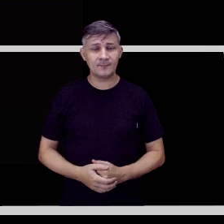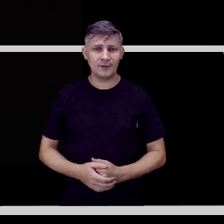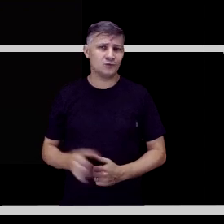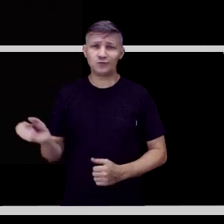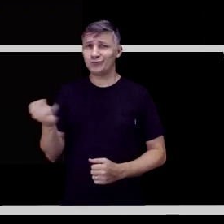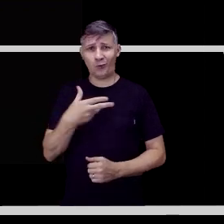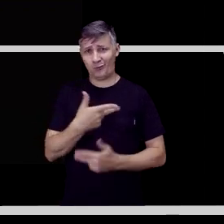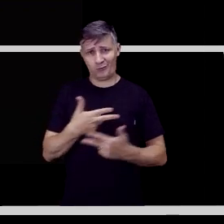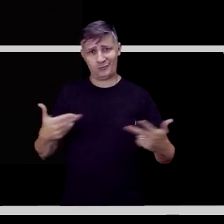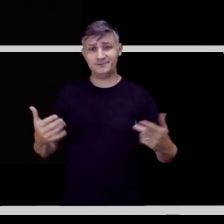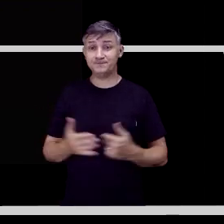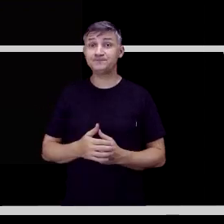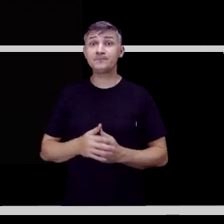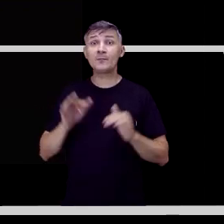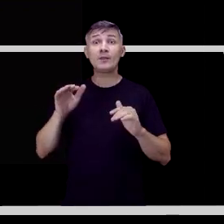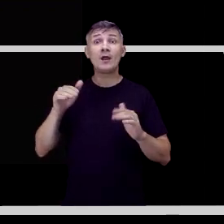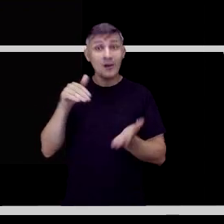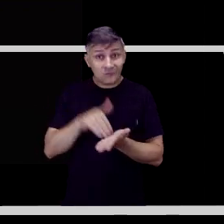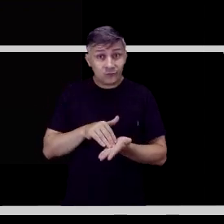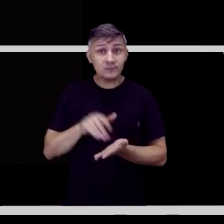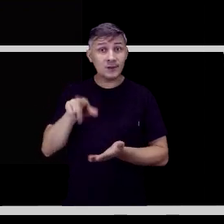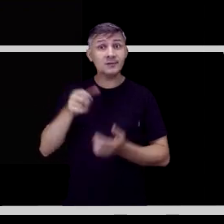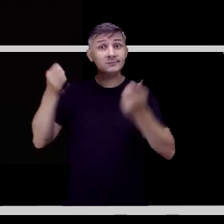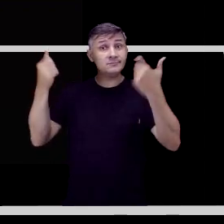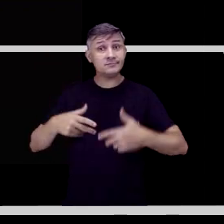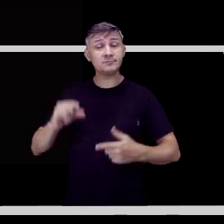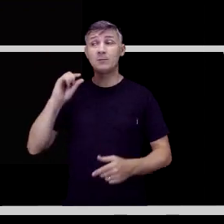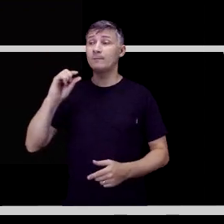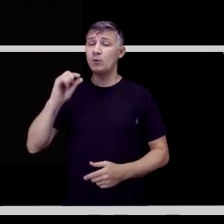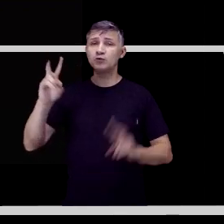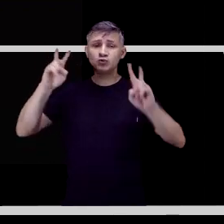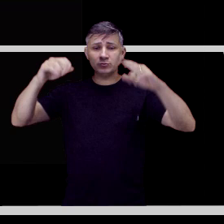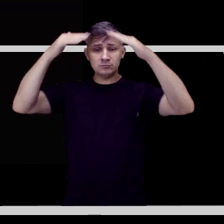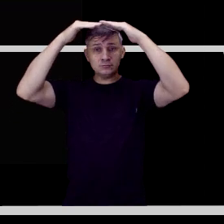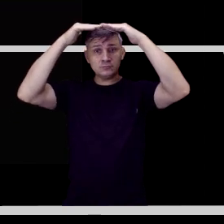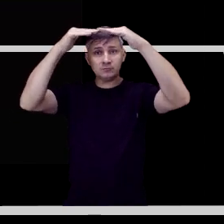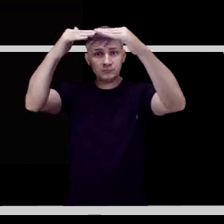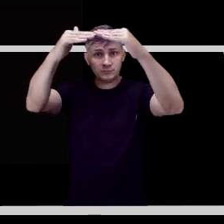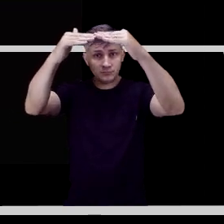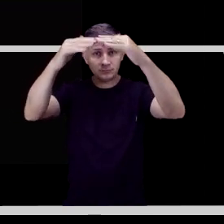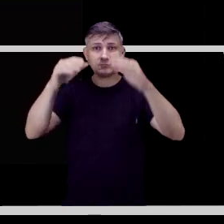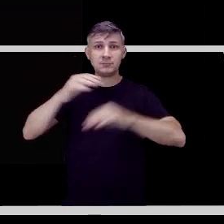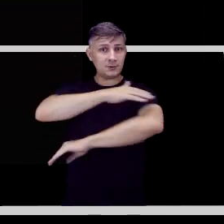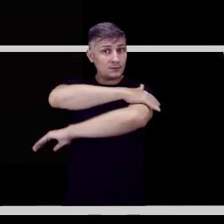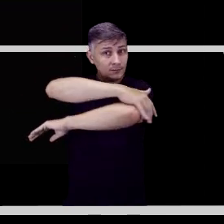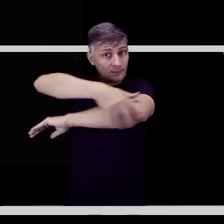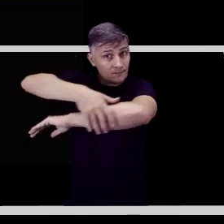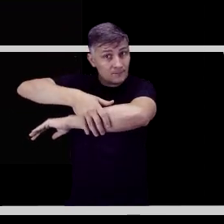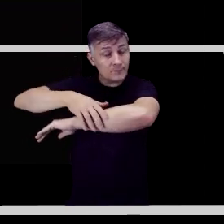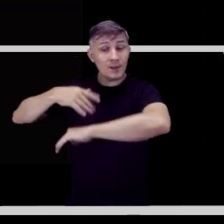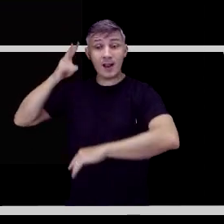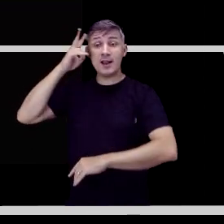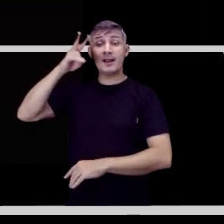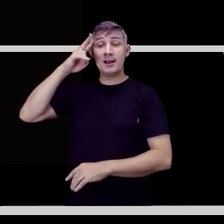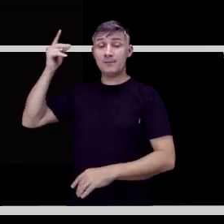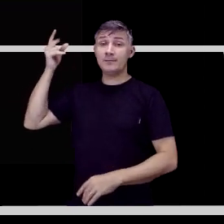contemporânea, né? E, por fim, para a gente falar um pouquinho da cobertura da praça, é fundamental